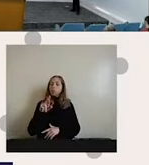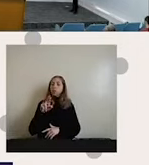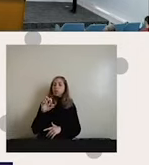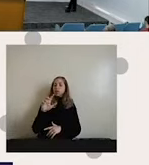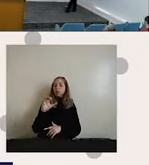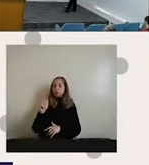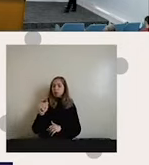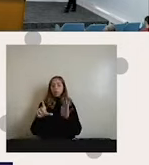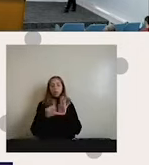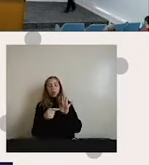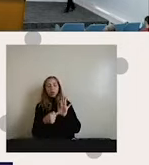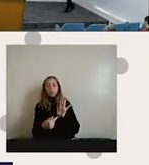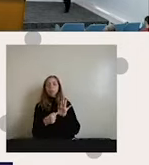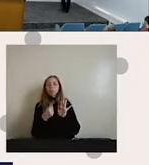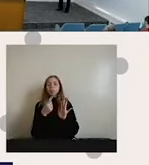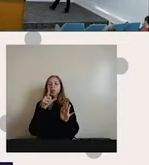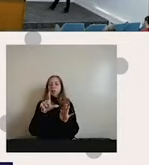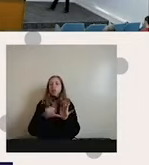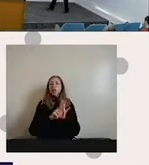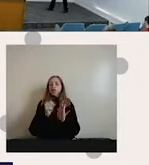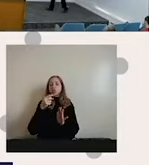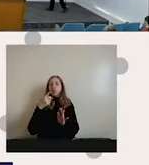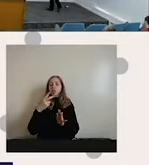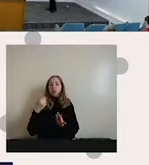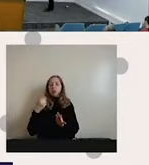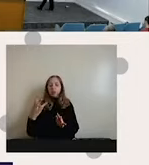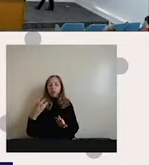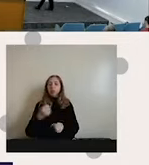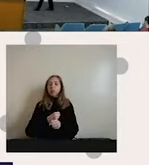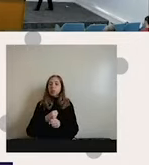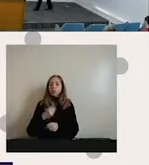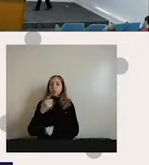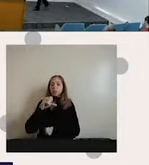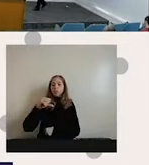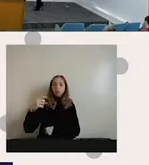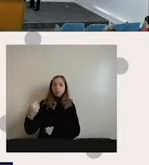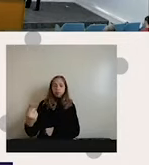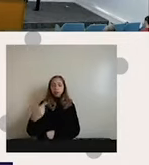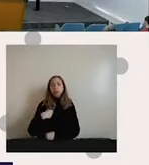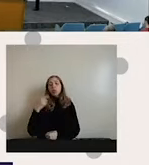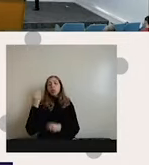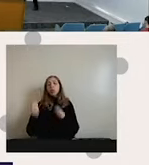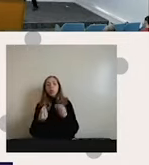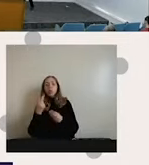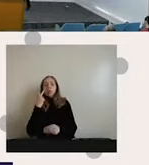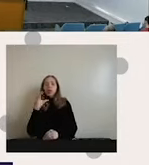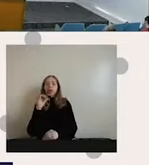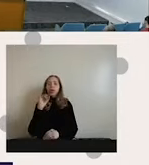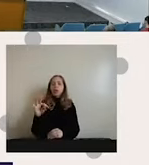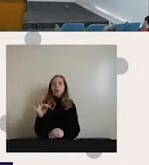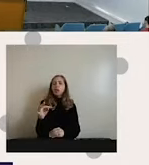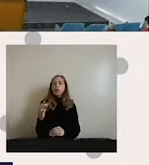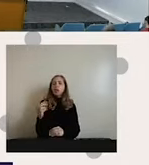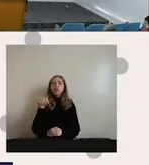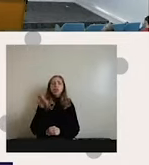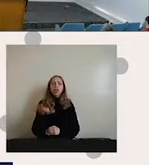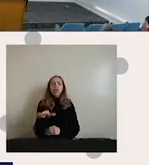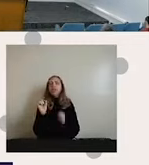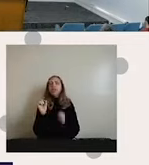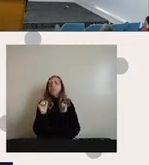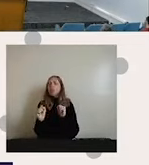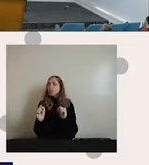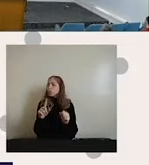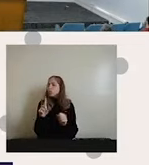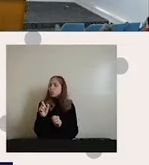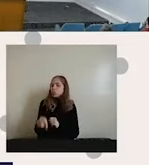o escopo de quando abrir uma CAT, como abrir a CAT, quem pode, todo mundo pode abrir uma CAT, né?